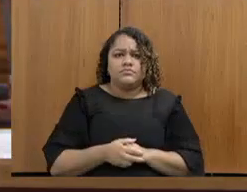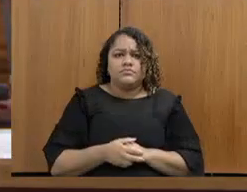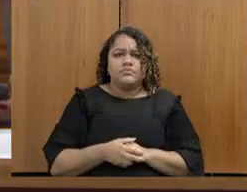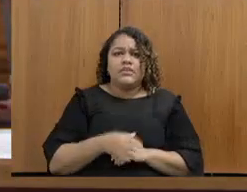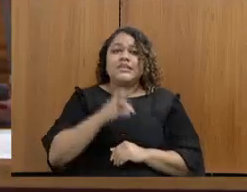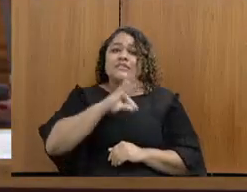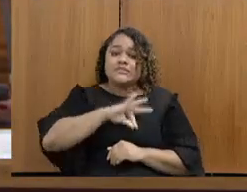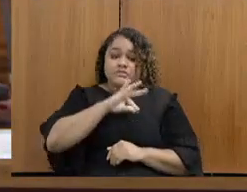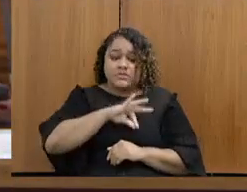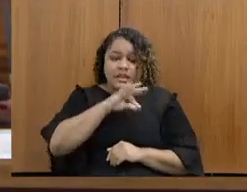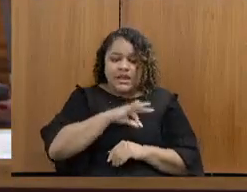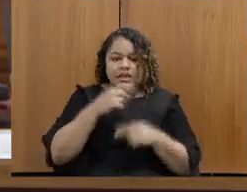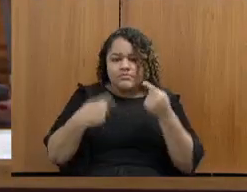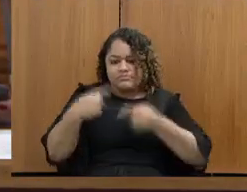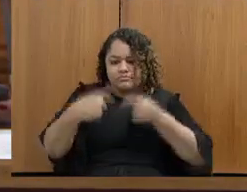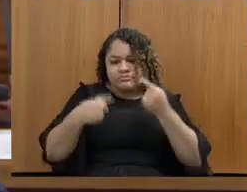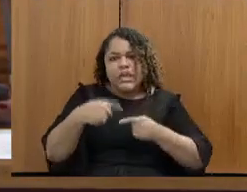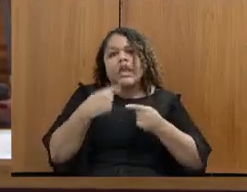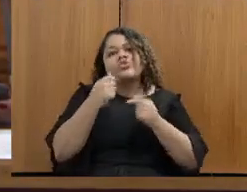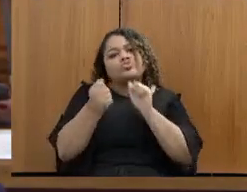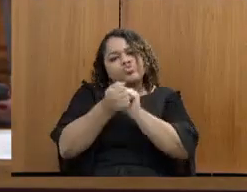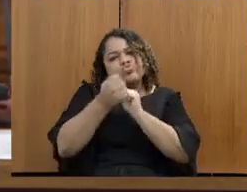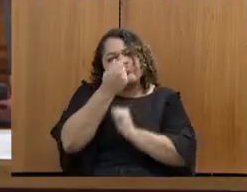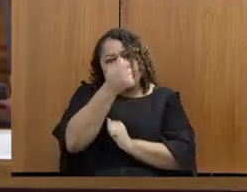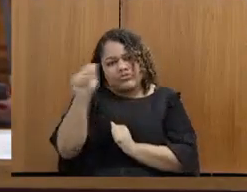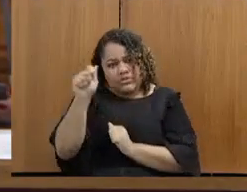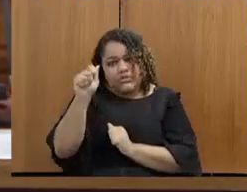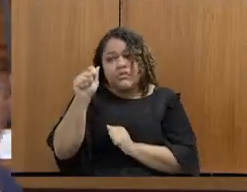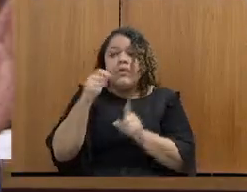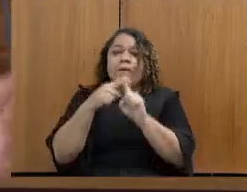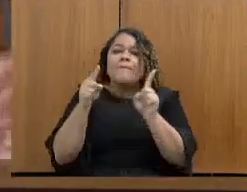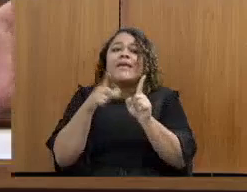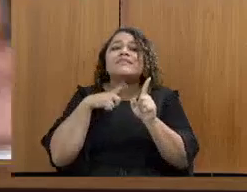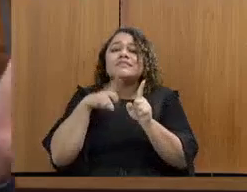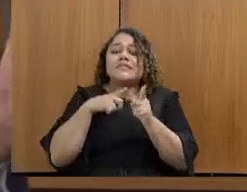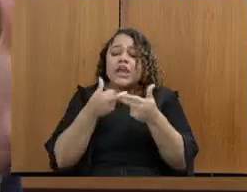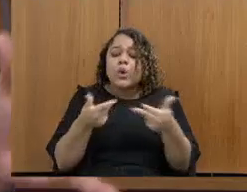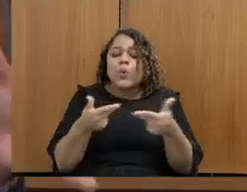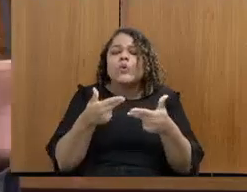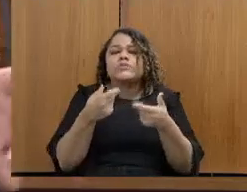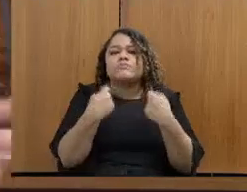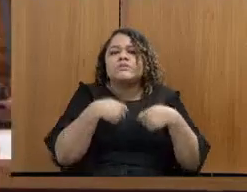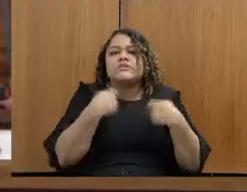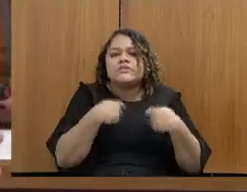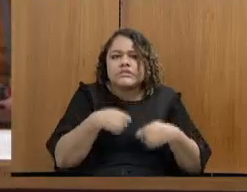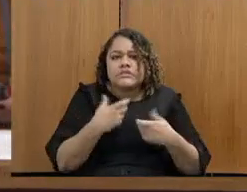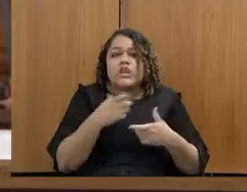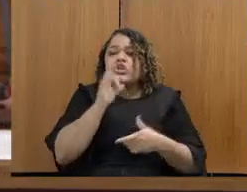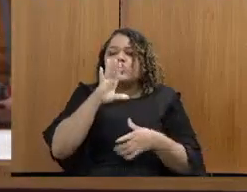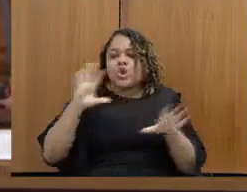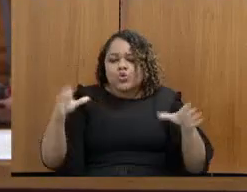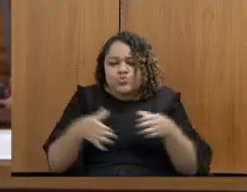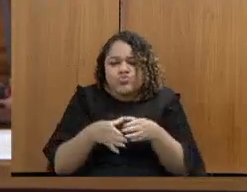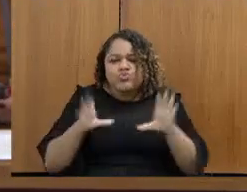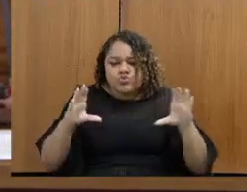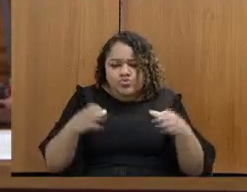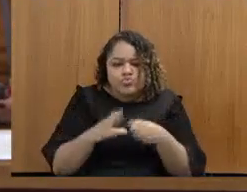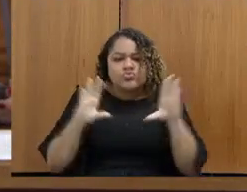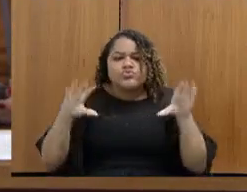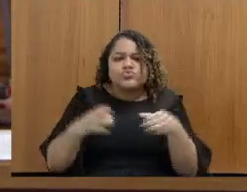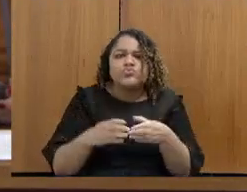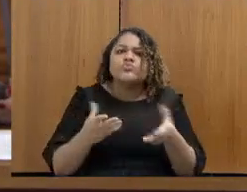as associações mas a gente tem essas demandas específicas e se ficar nessa conversa só decide em bloco A polícia civil